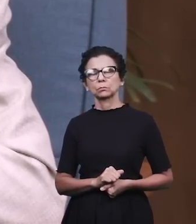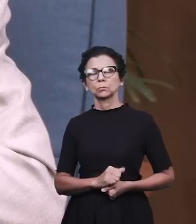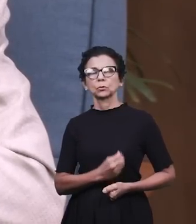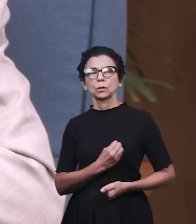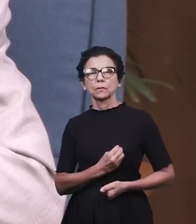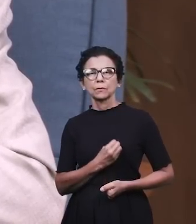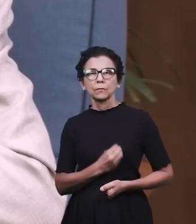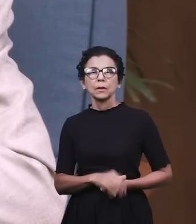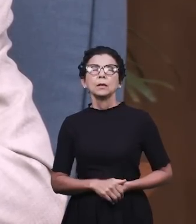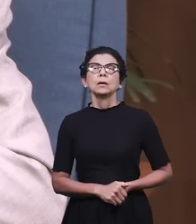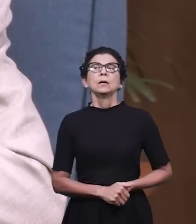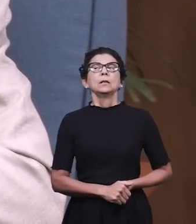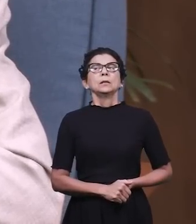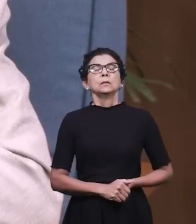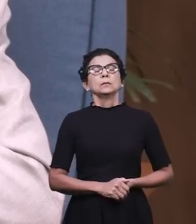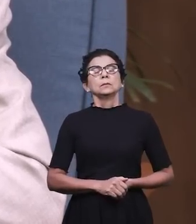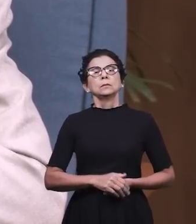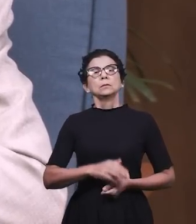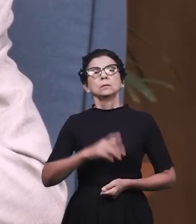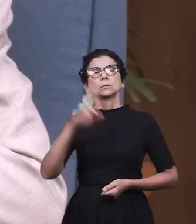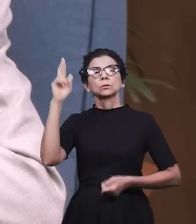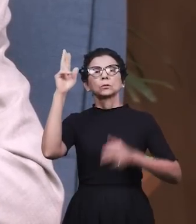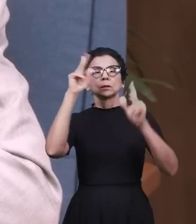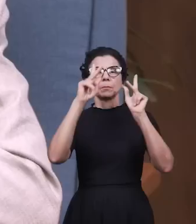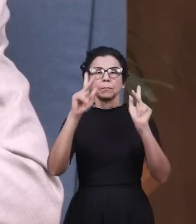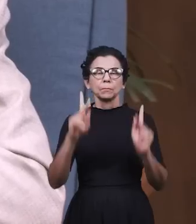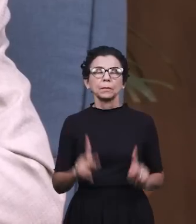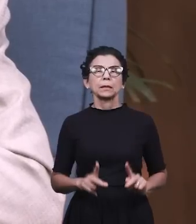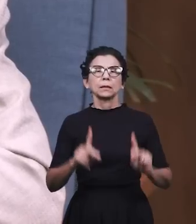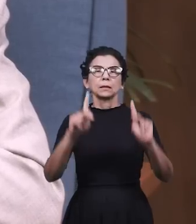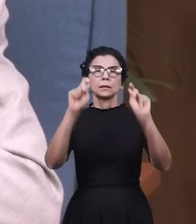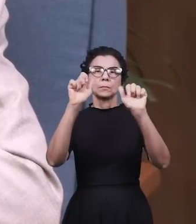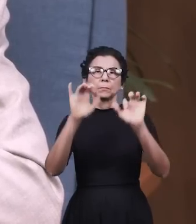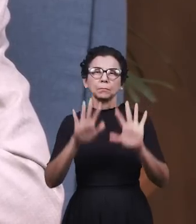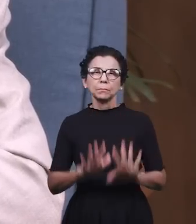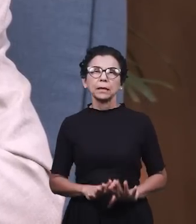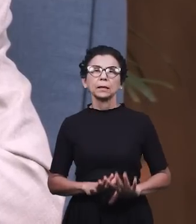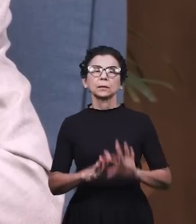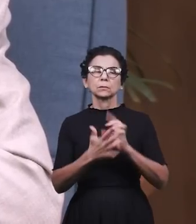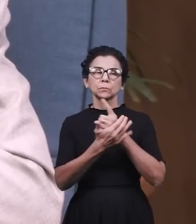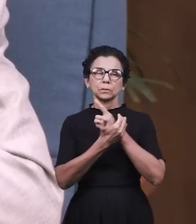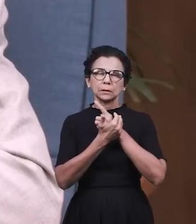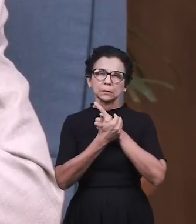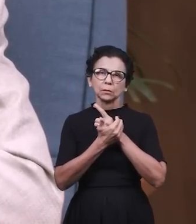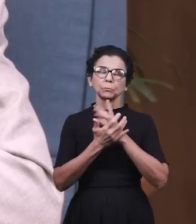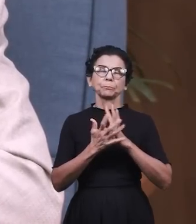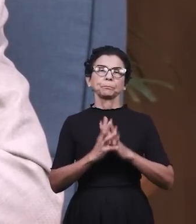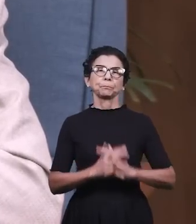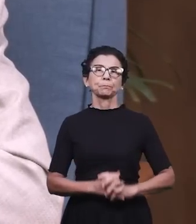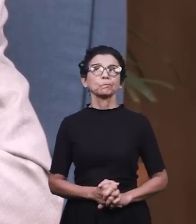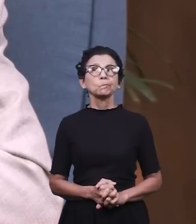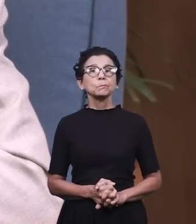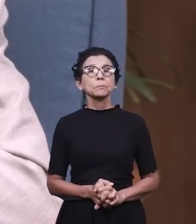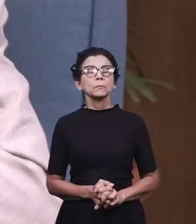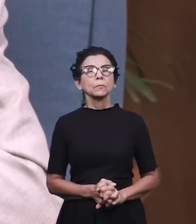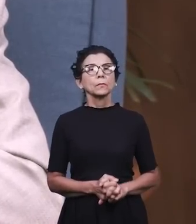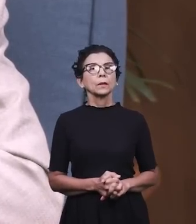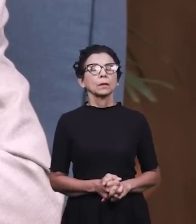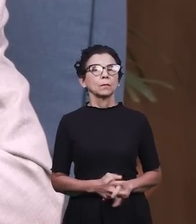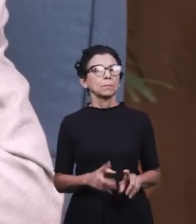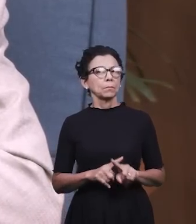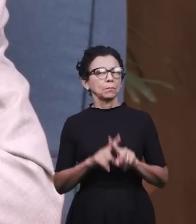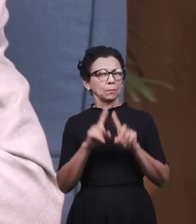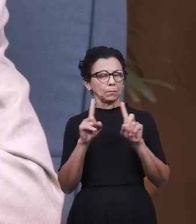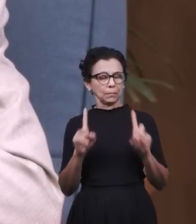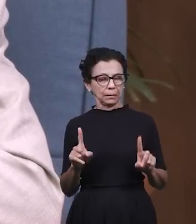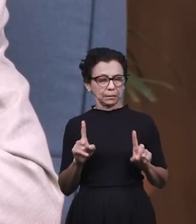pastos verdejantes, para os lugares de alimento, para o lugar de paz, para o lugar de bênção, para o lugar de proteção. Mas há um aspecto,